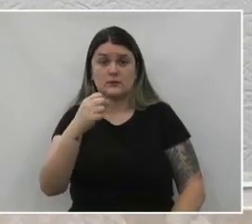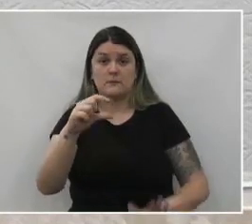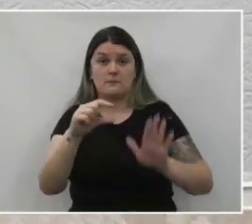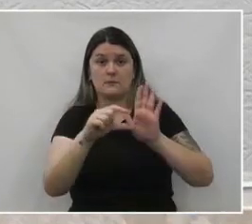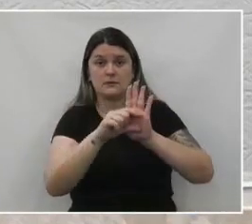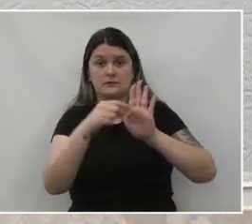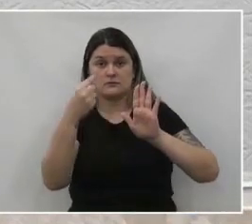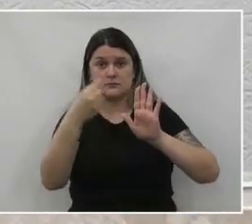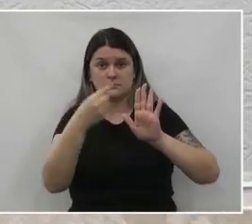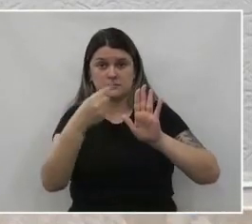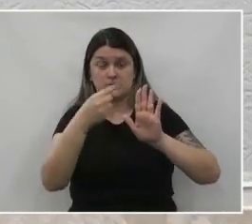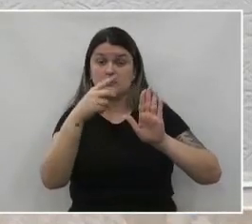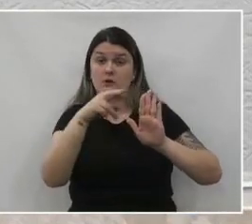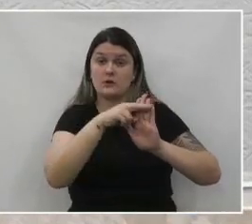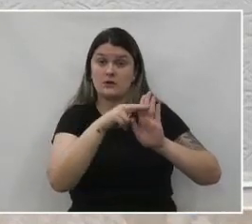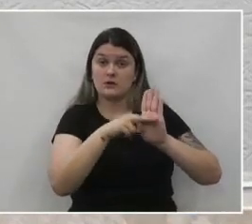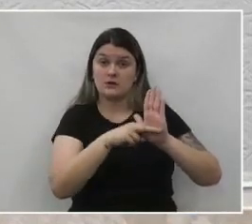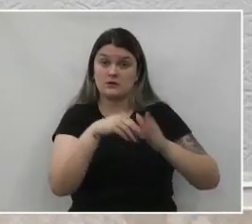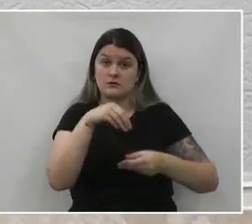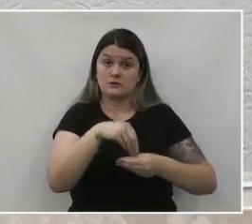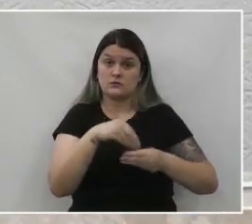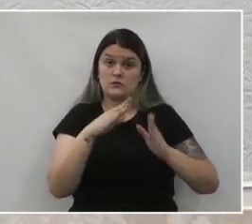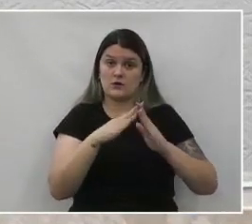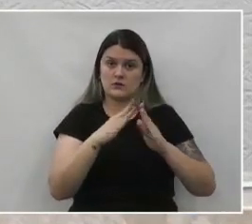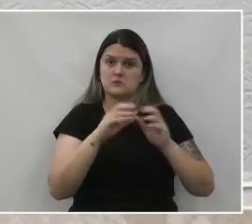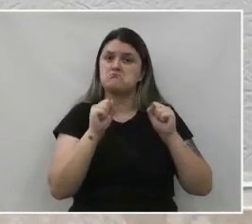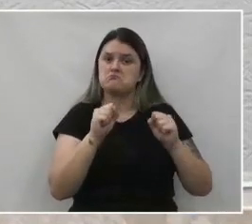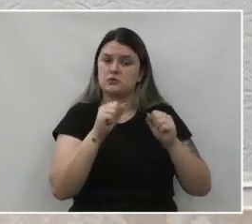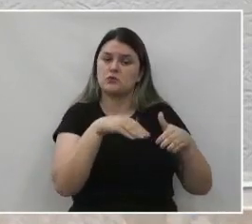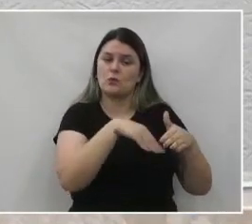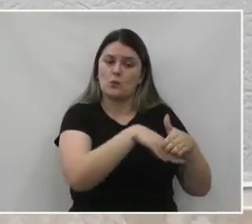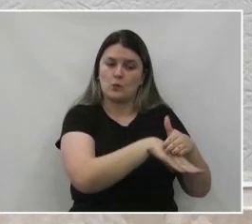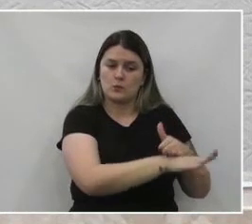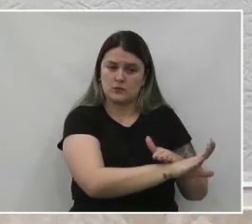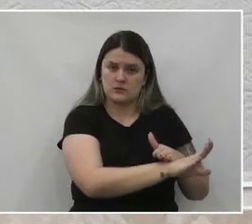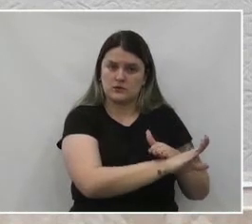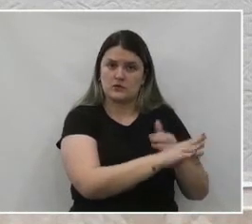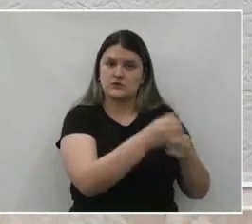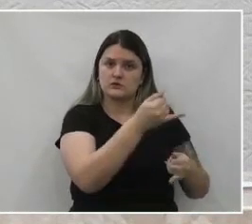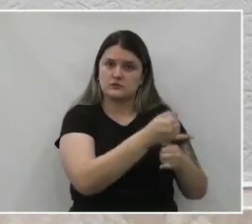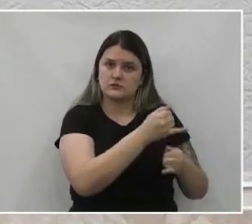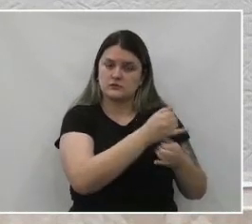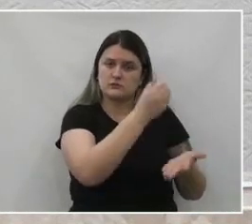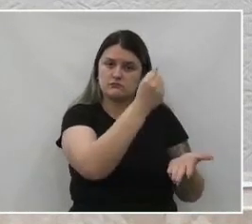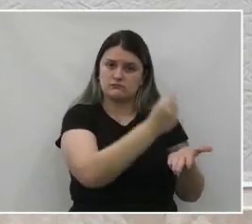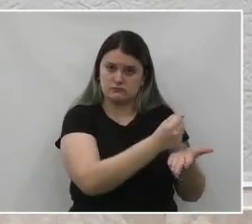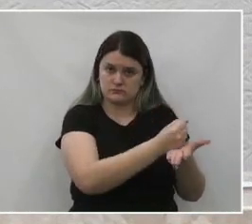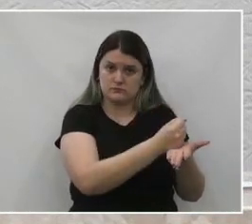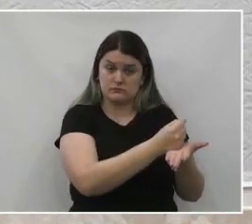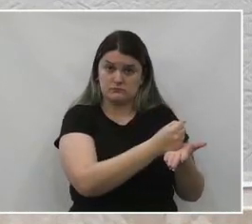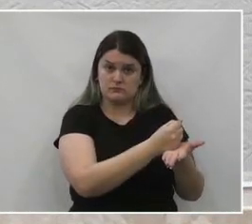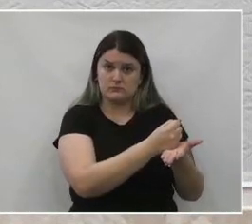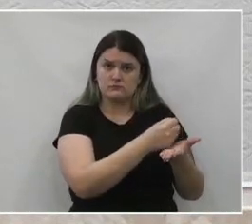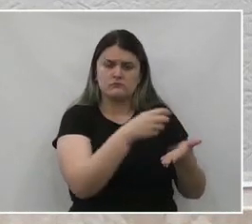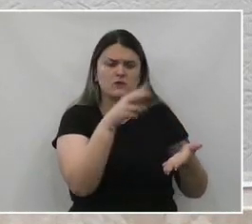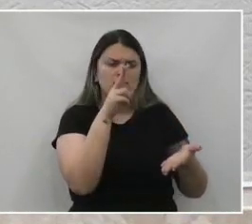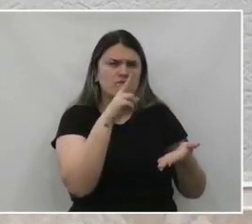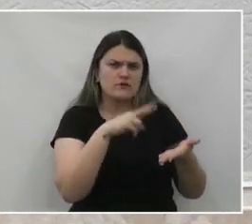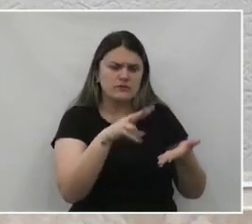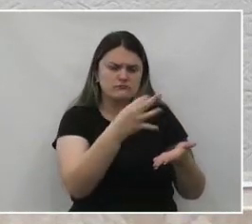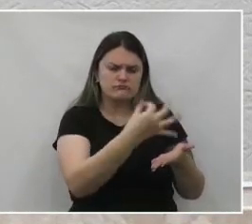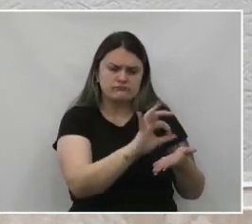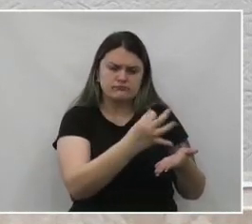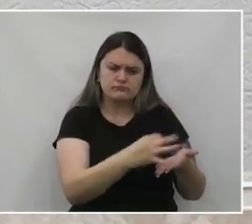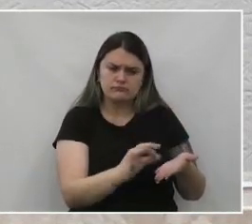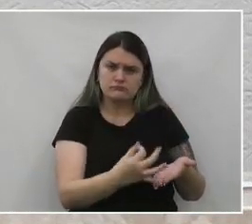1º, do Regimento Interno, e seu arquivamento junto à Diretoria de Protocolo. Vistos, relatados e